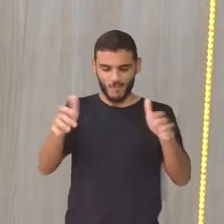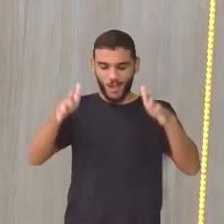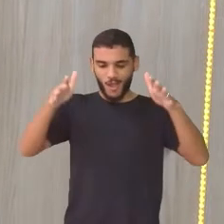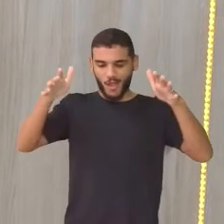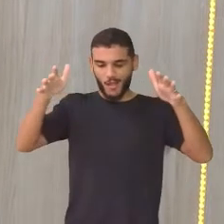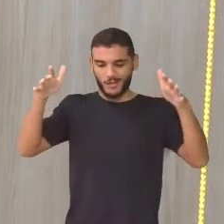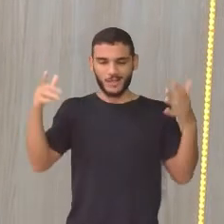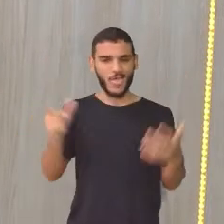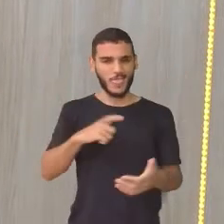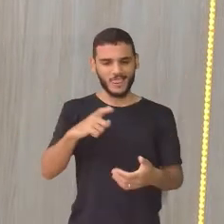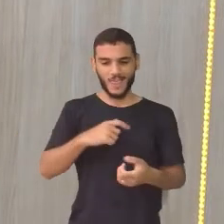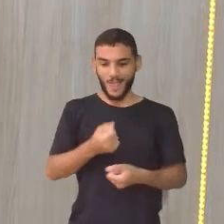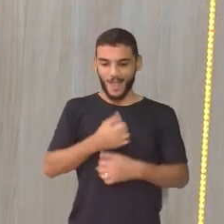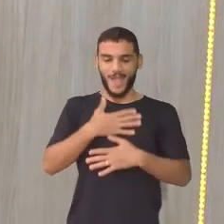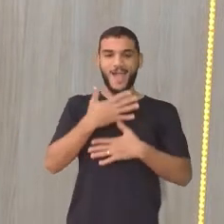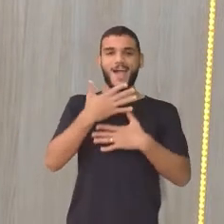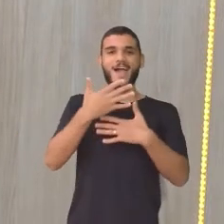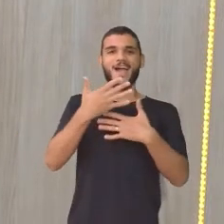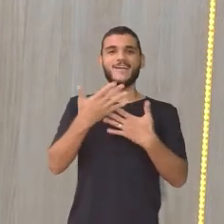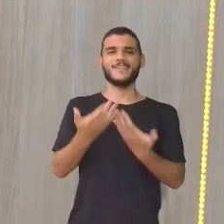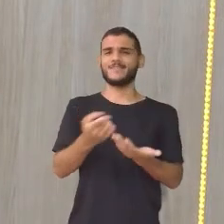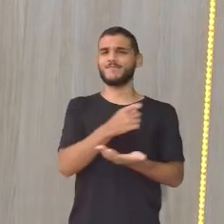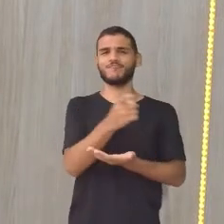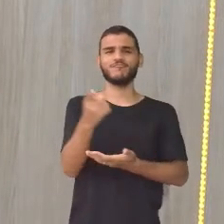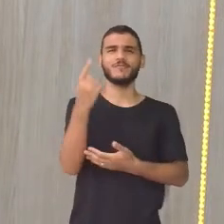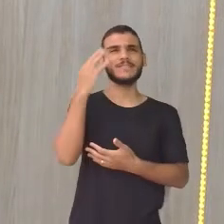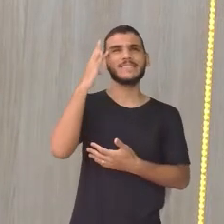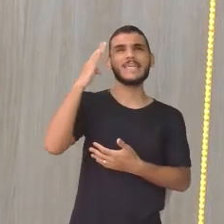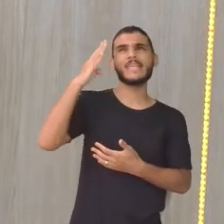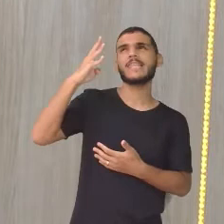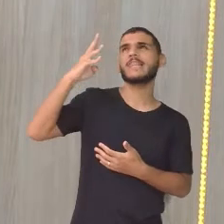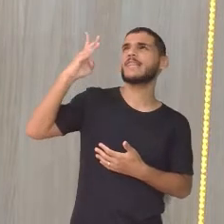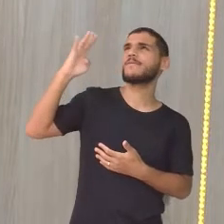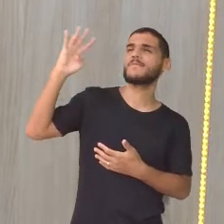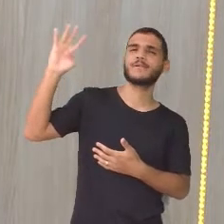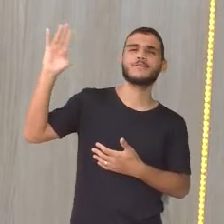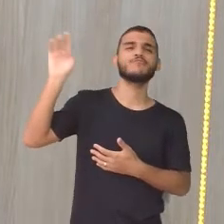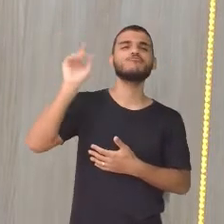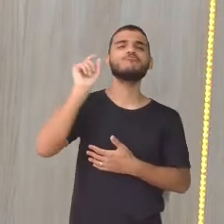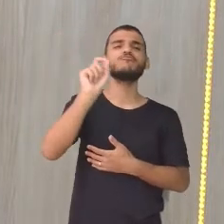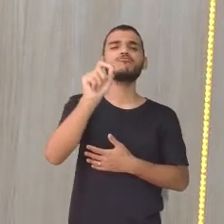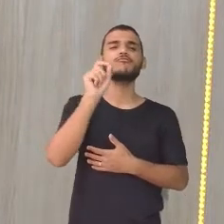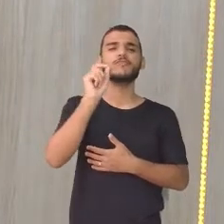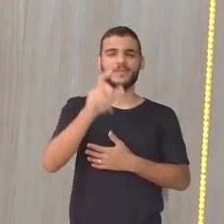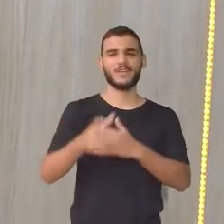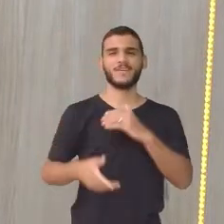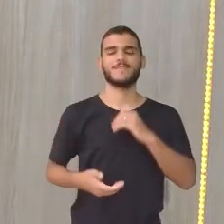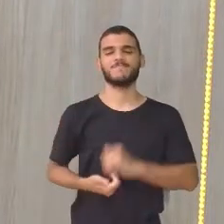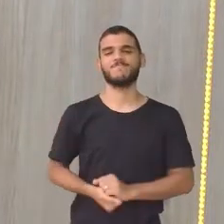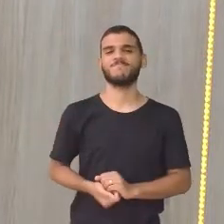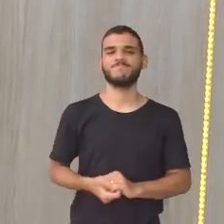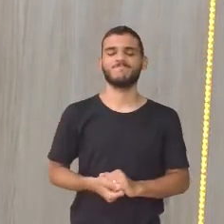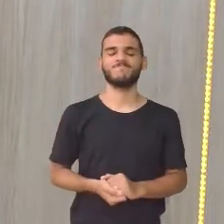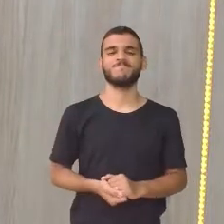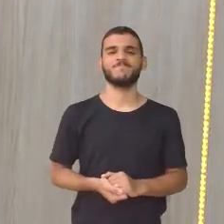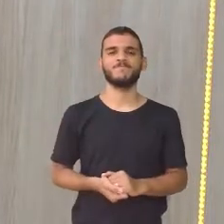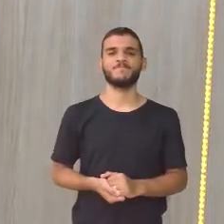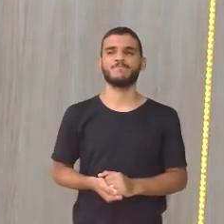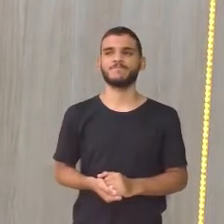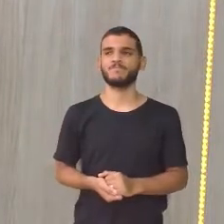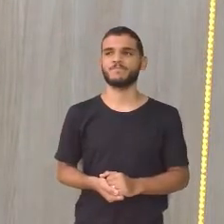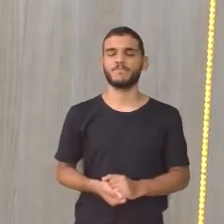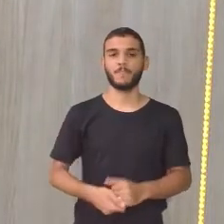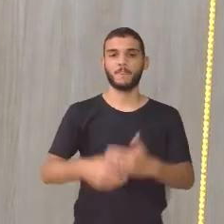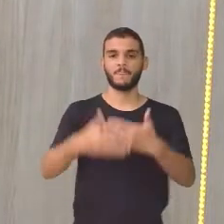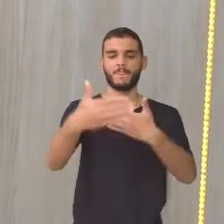surpresas. O que você imagina que uma caixa mágica de surpresa contém? Essa caixa é